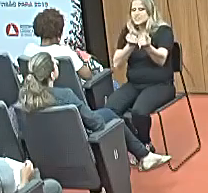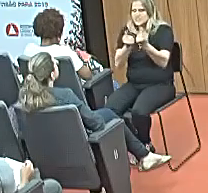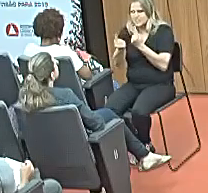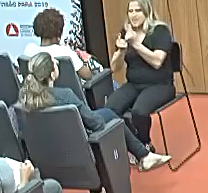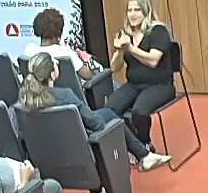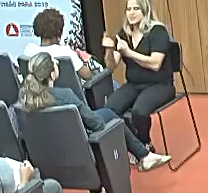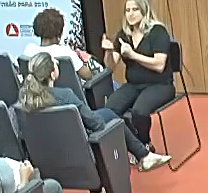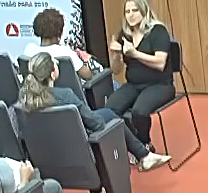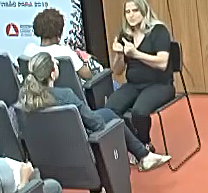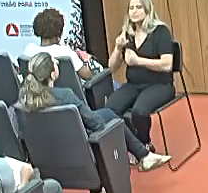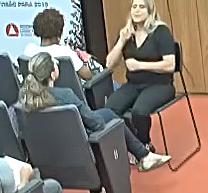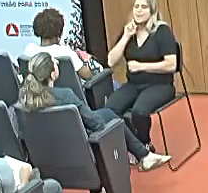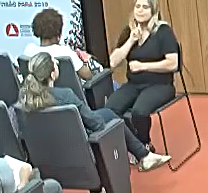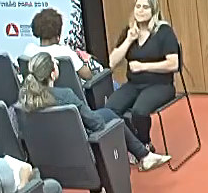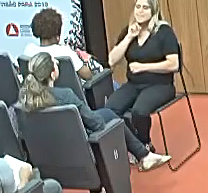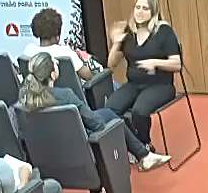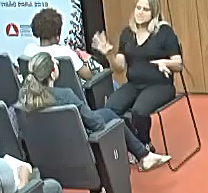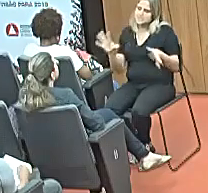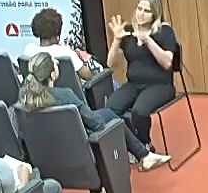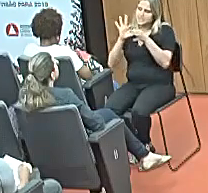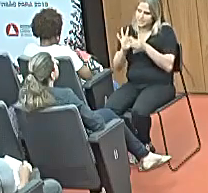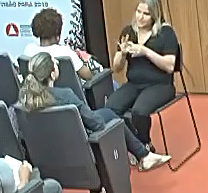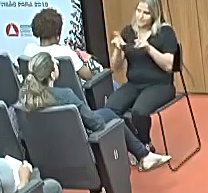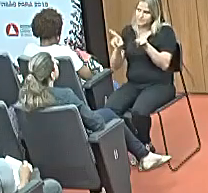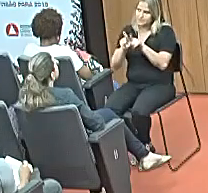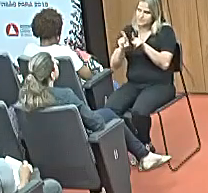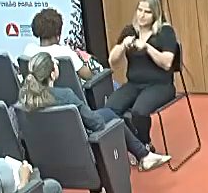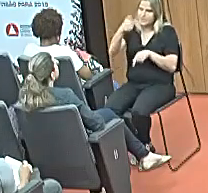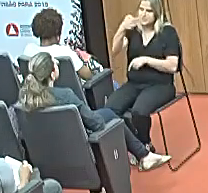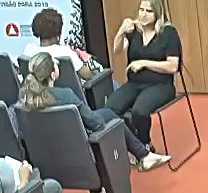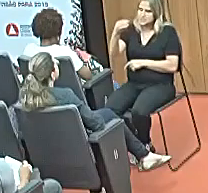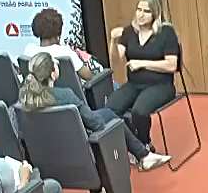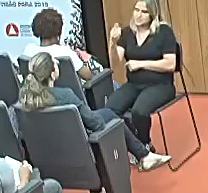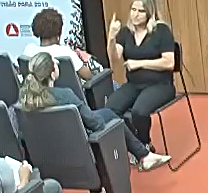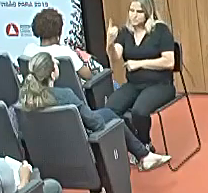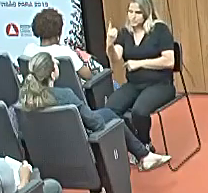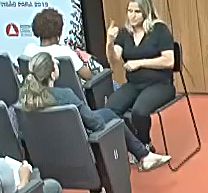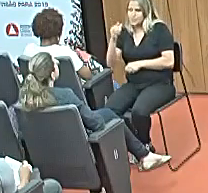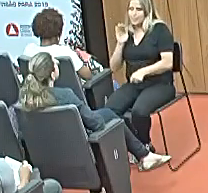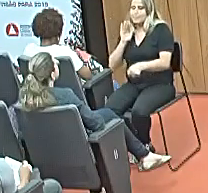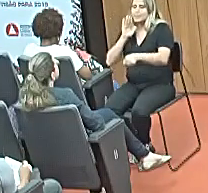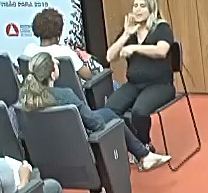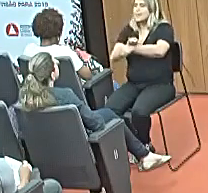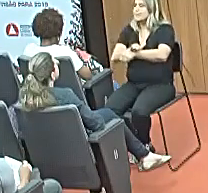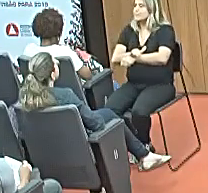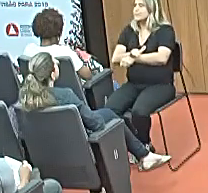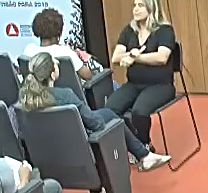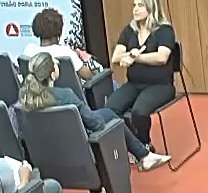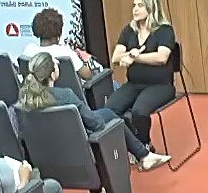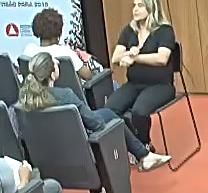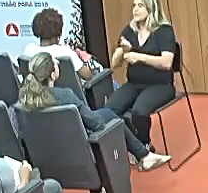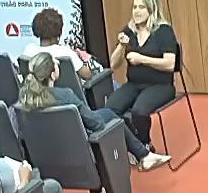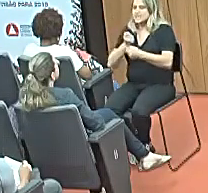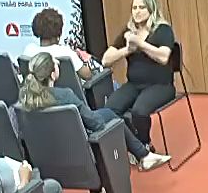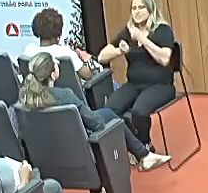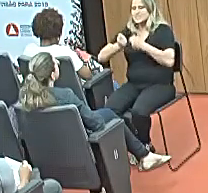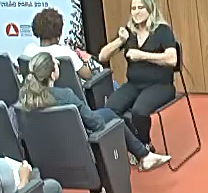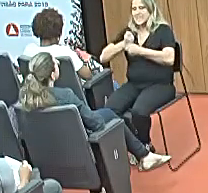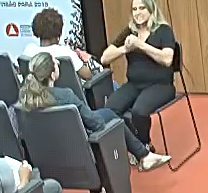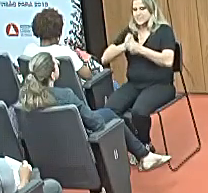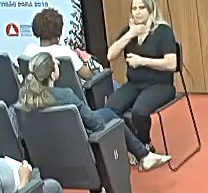minas integrada e 701 apoio à administração pública